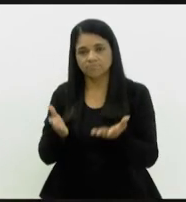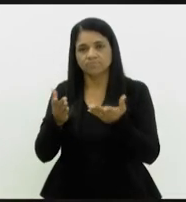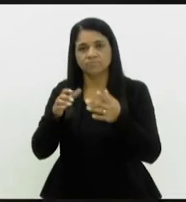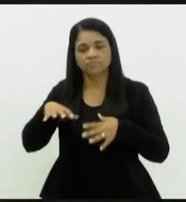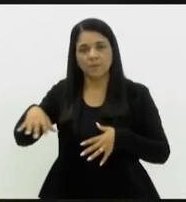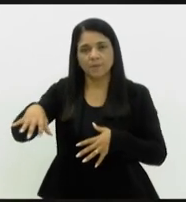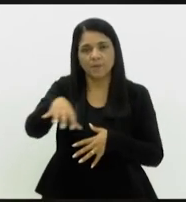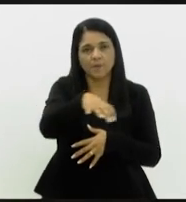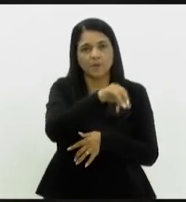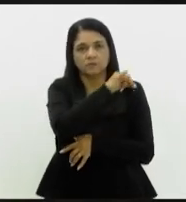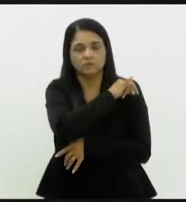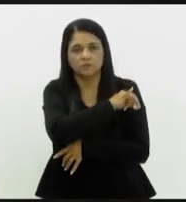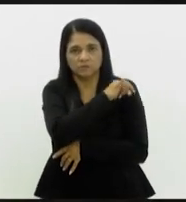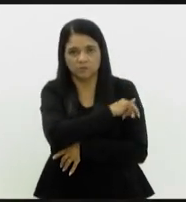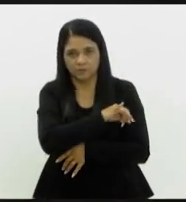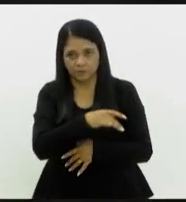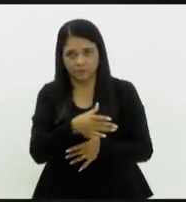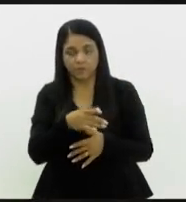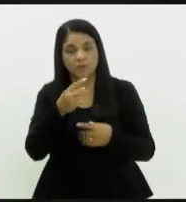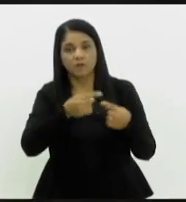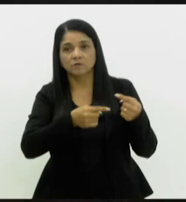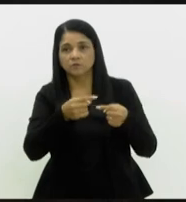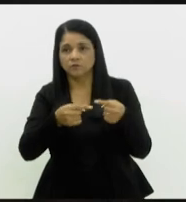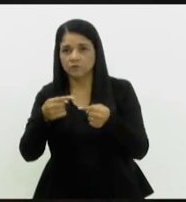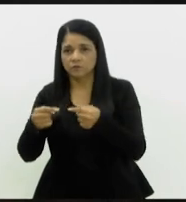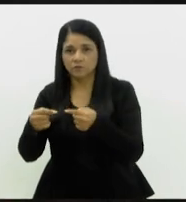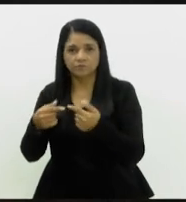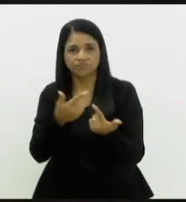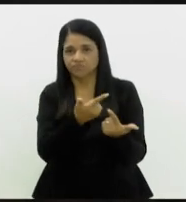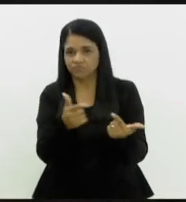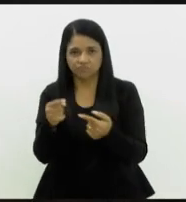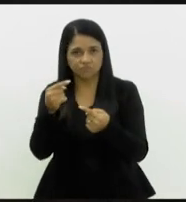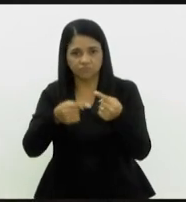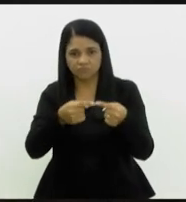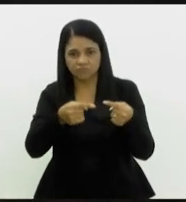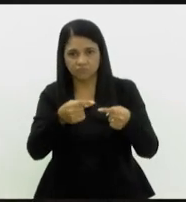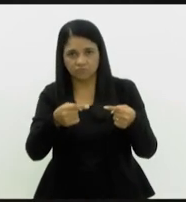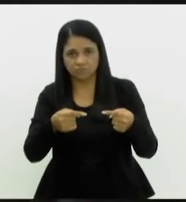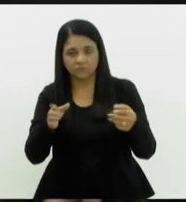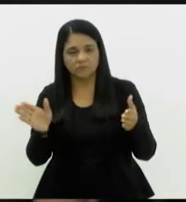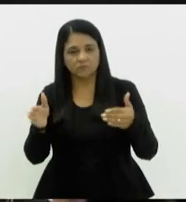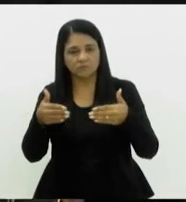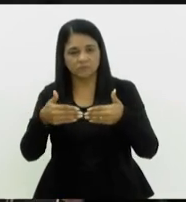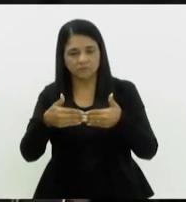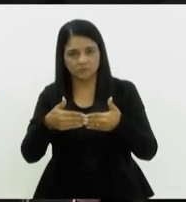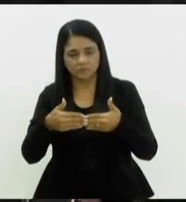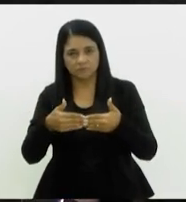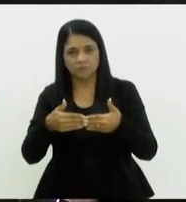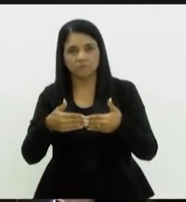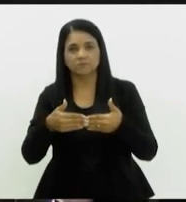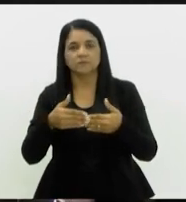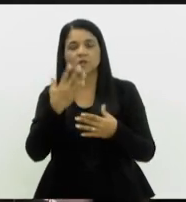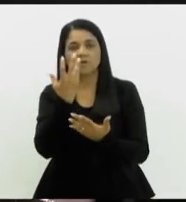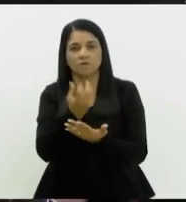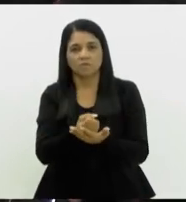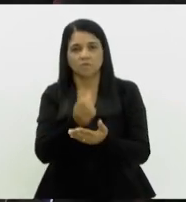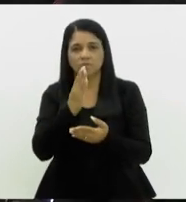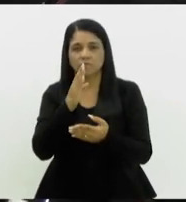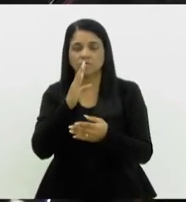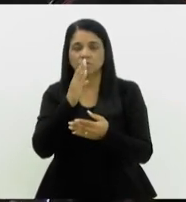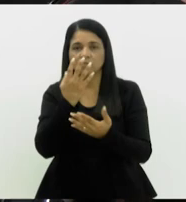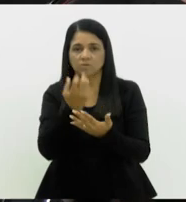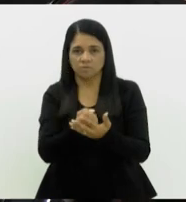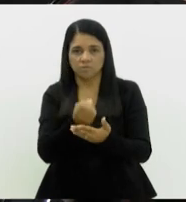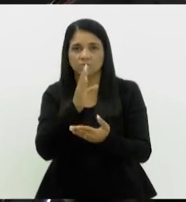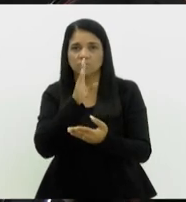do Rio de Janeiro. Em discussão, não havendo quem queira discutir, encerrada a discussão. Em votação, emenda de redação,